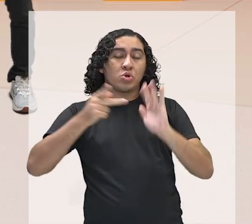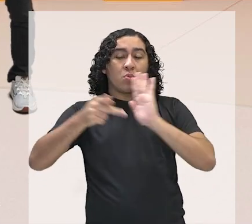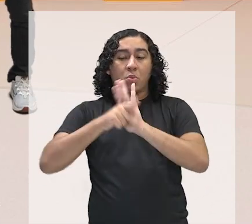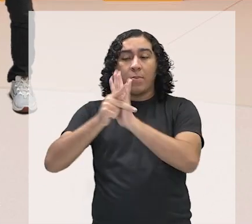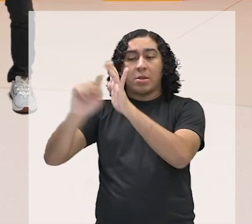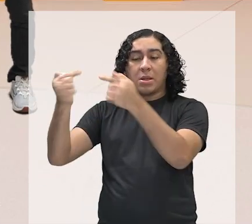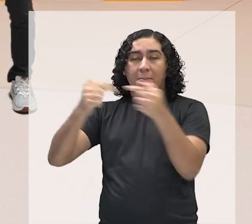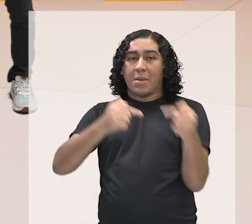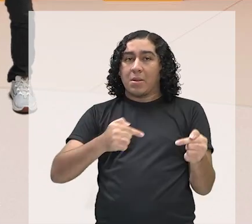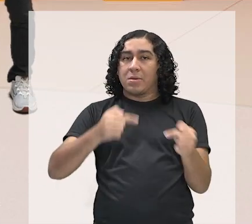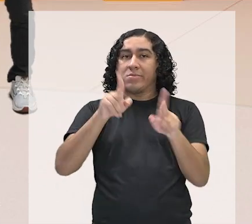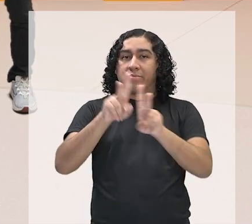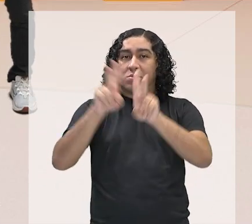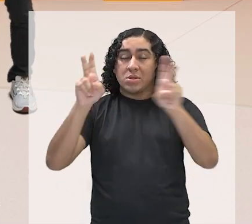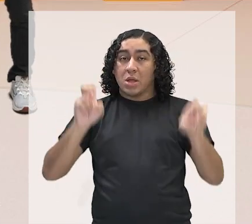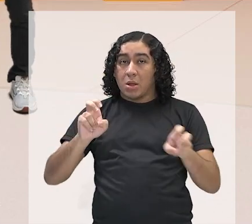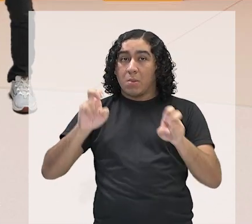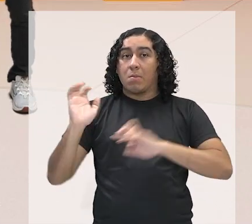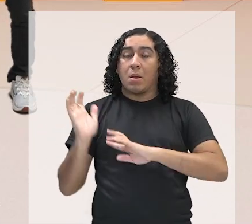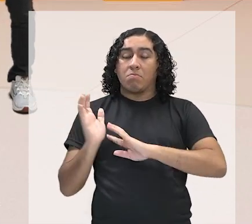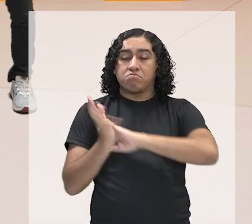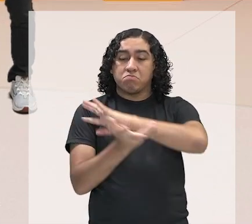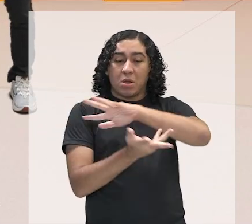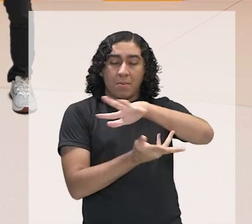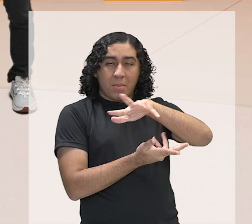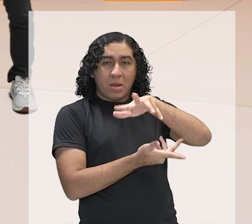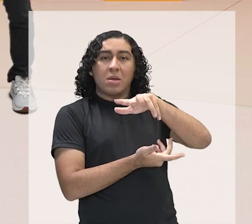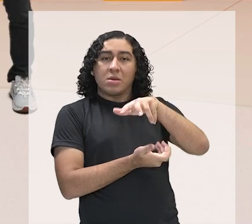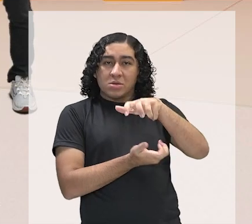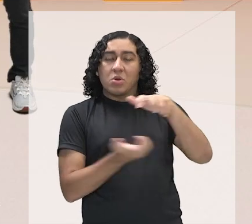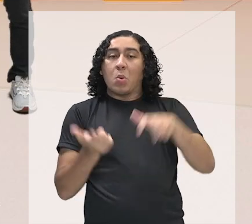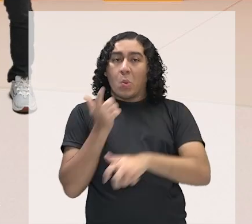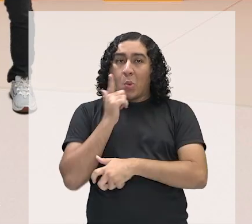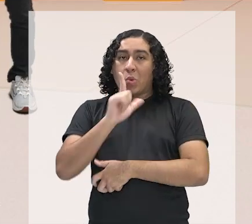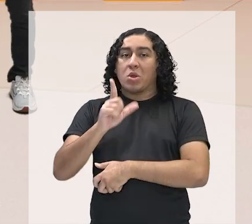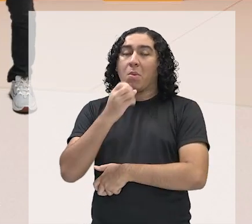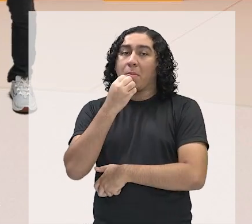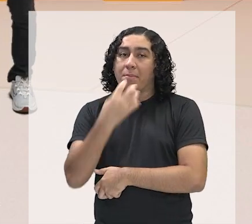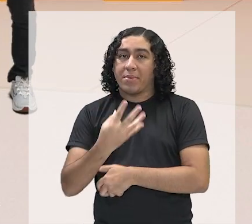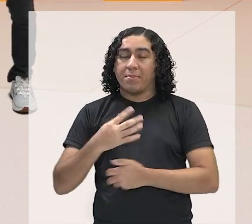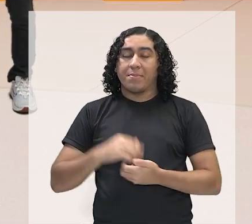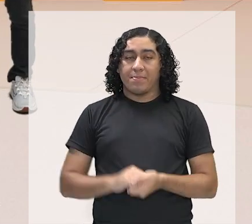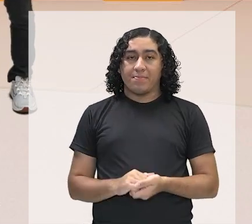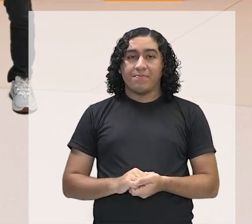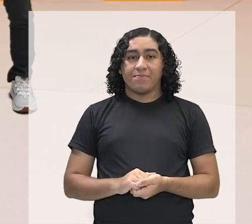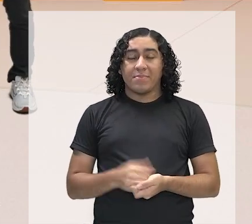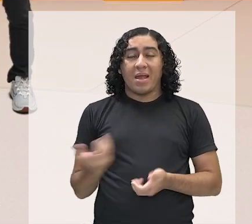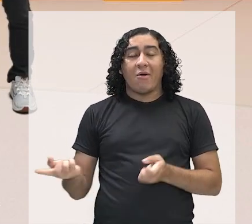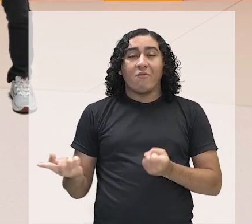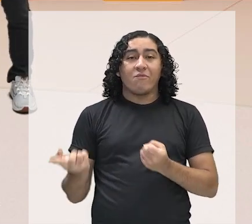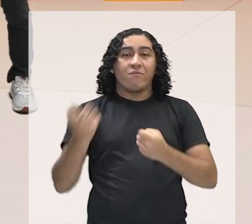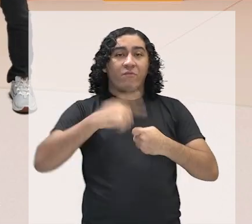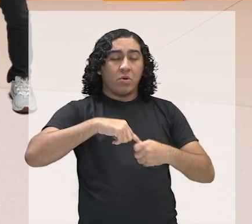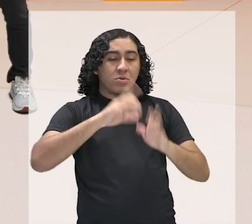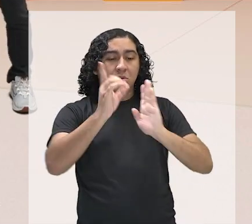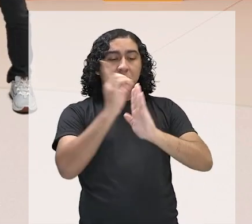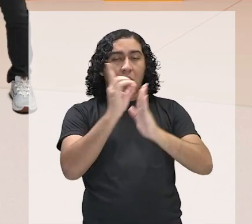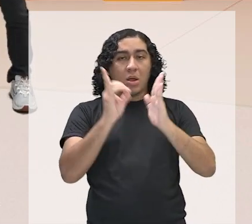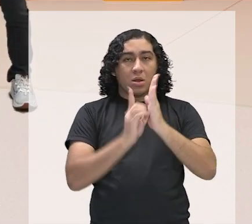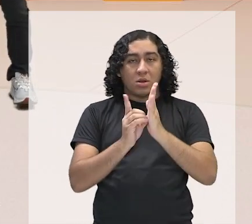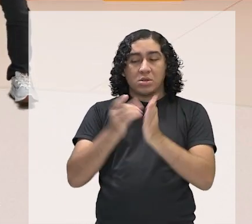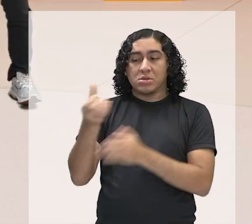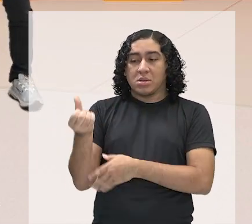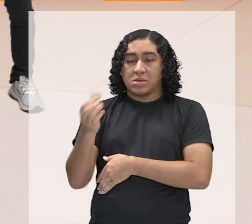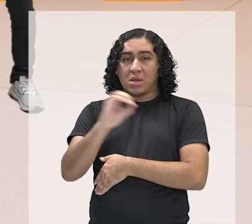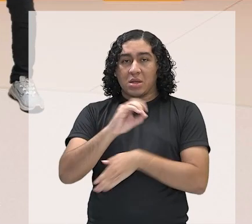as questões ambientais ganhou força, tá? E aí a gente vai voltar lá para a década de 60 e 70, que